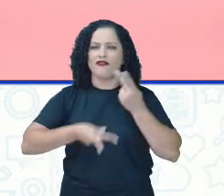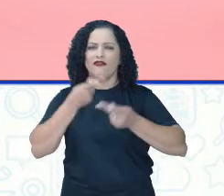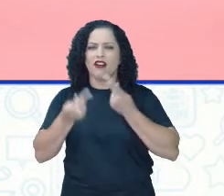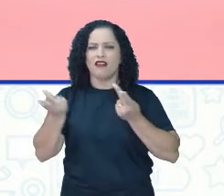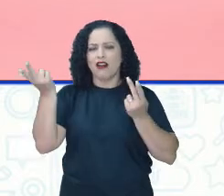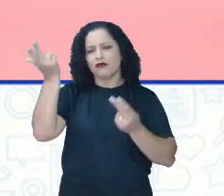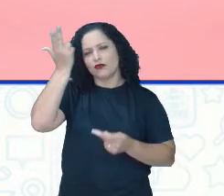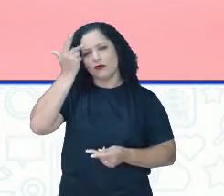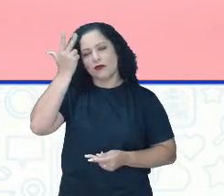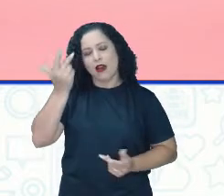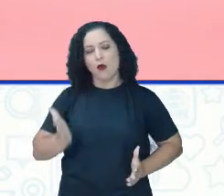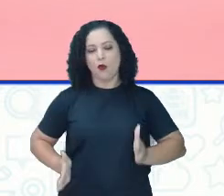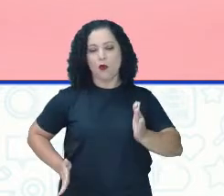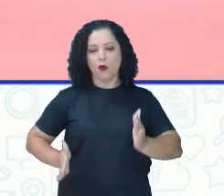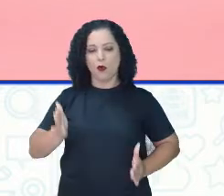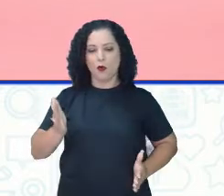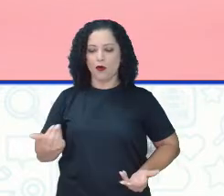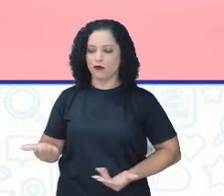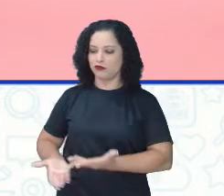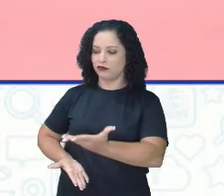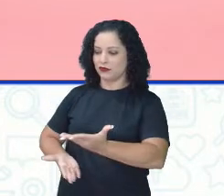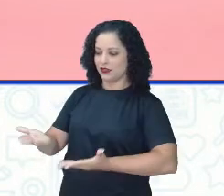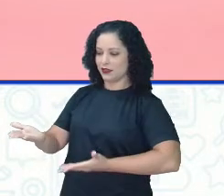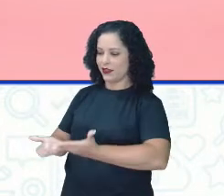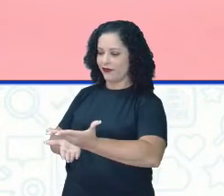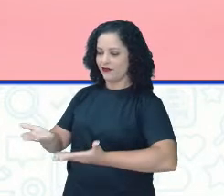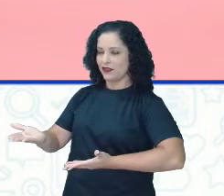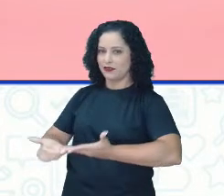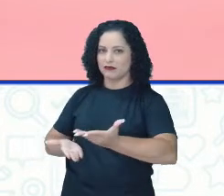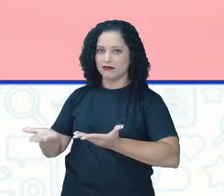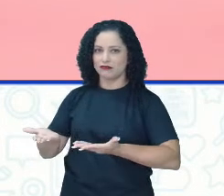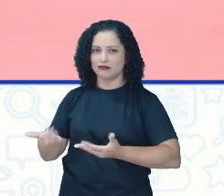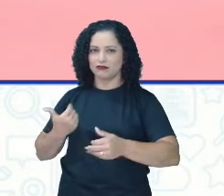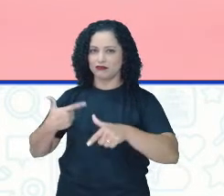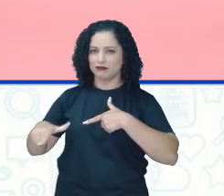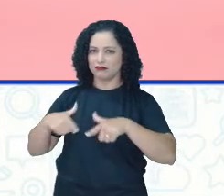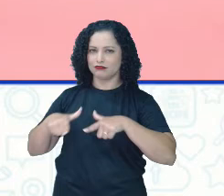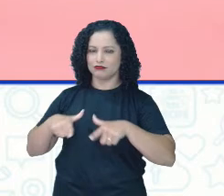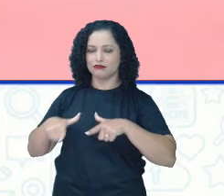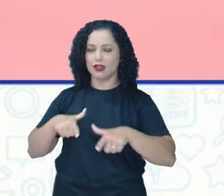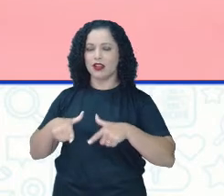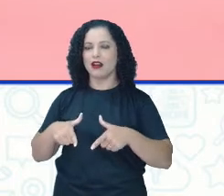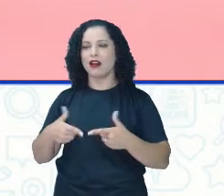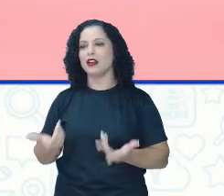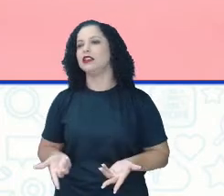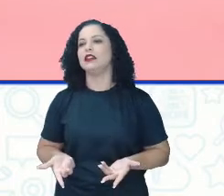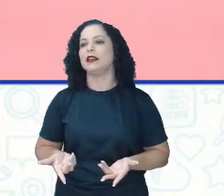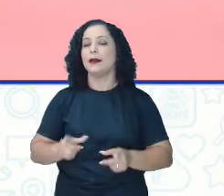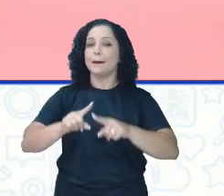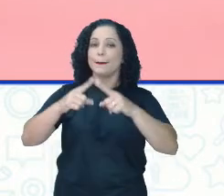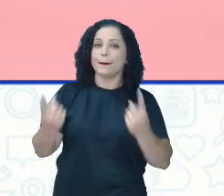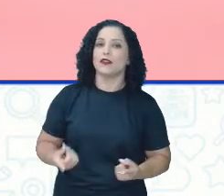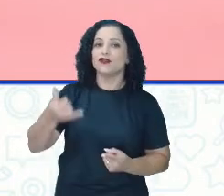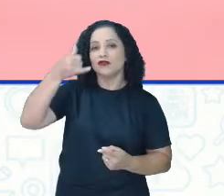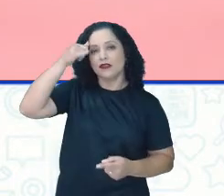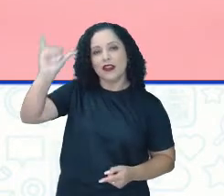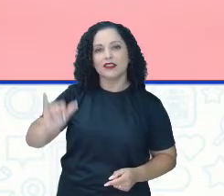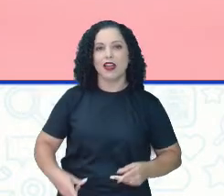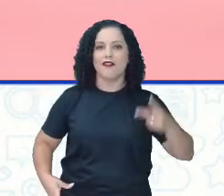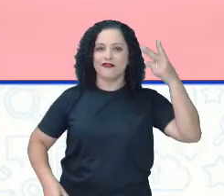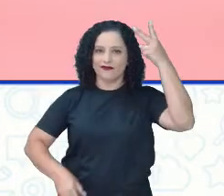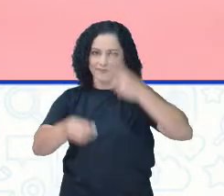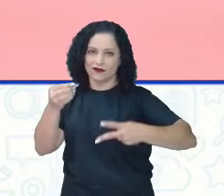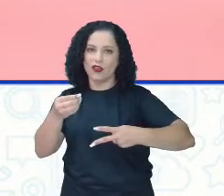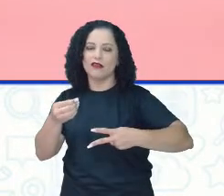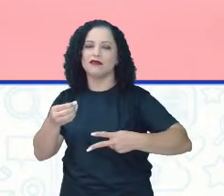dos humanos. Para manter a ordem, esses robôs possuem um código de programação que impede a violência contra os humanos, a lei